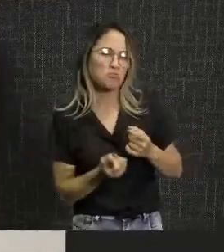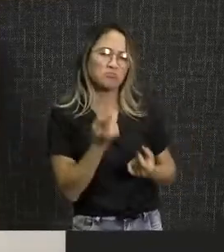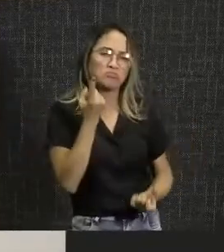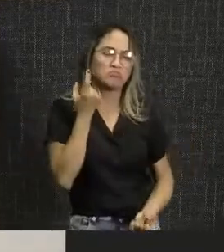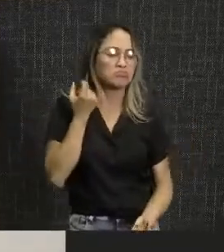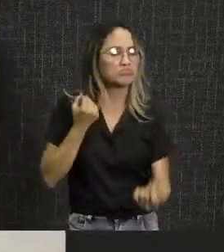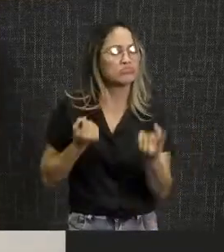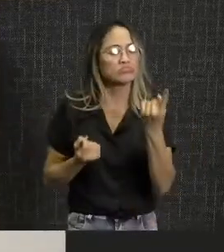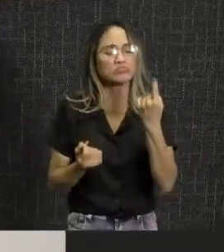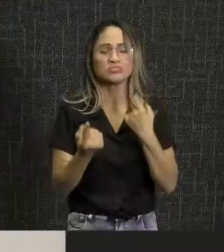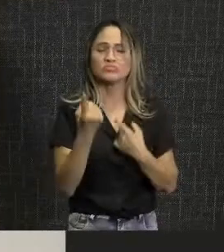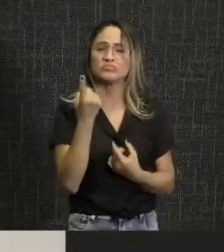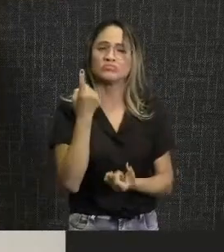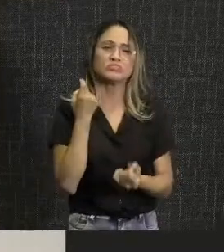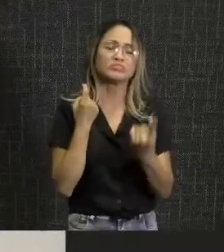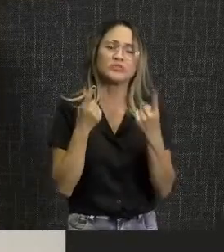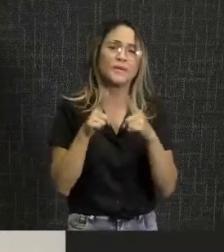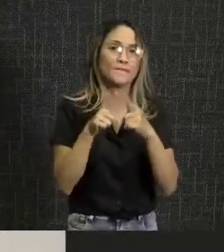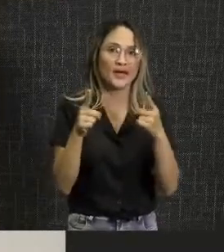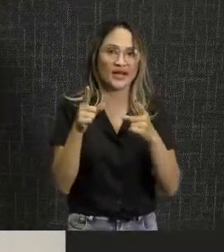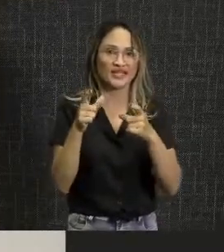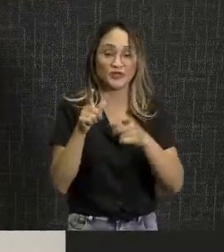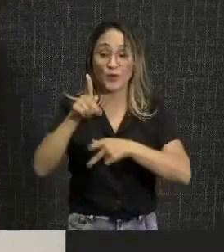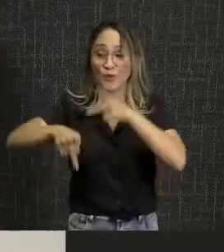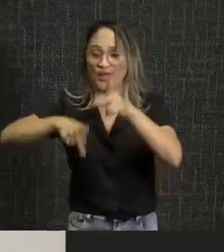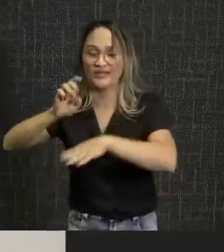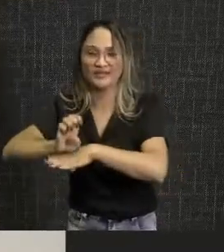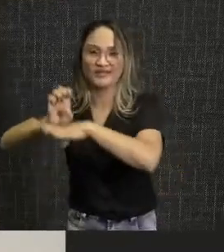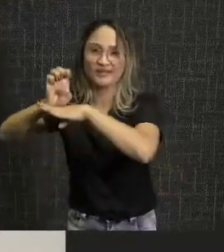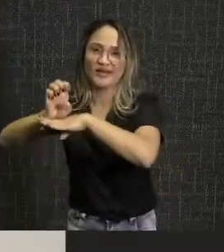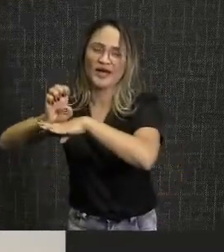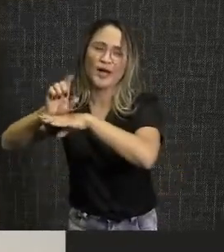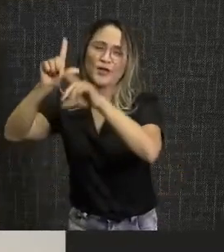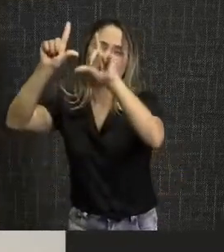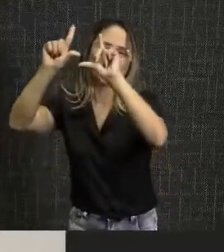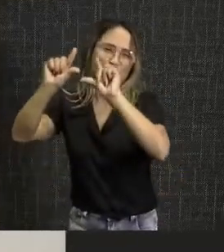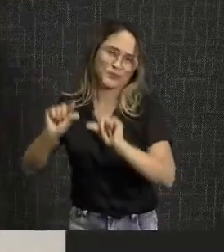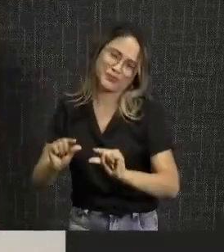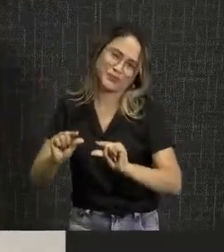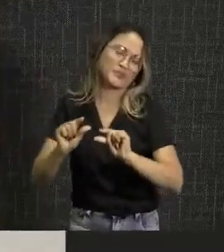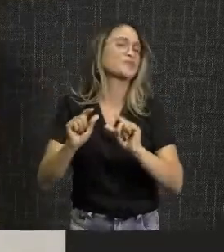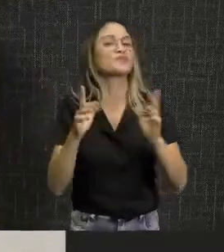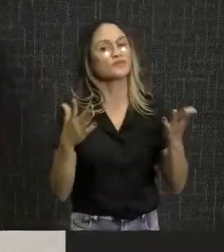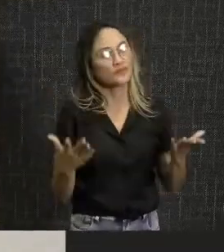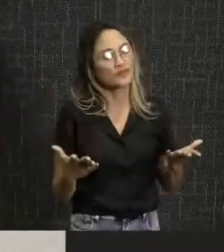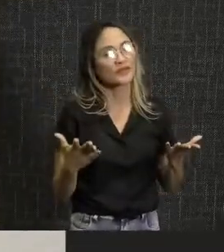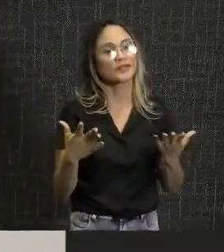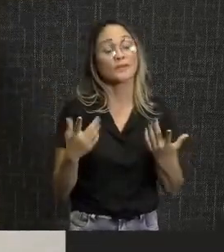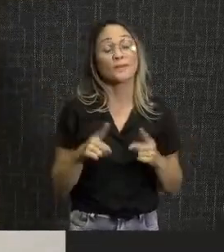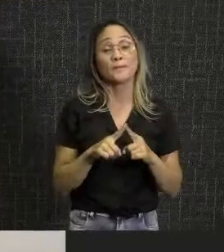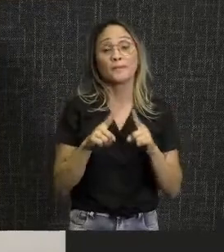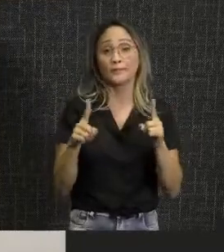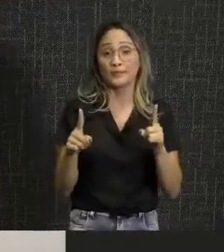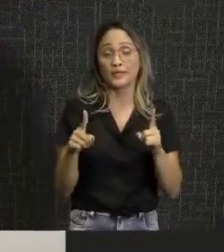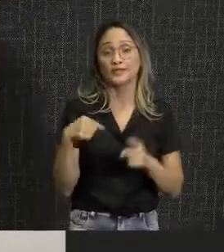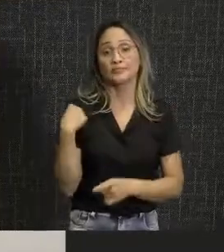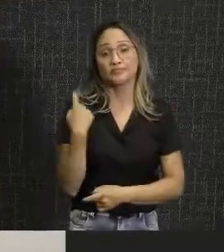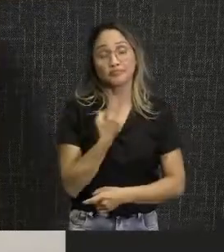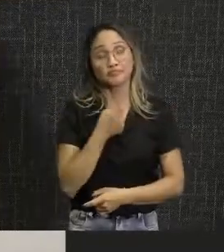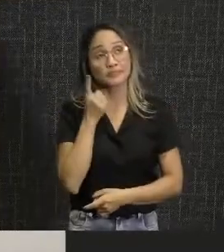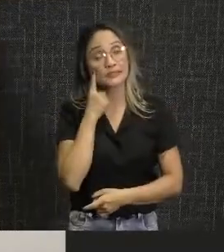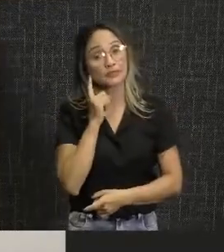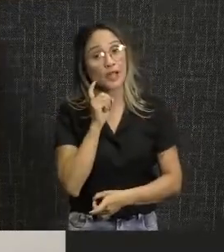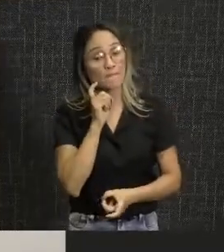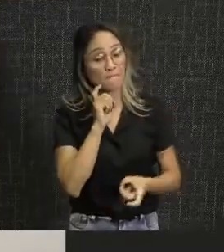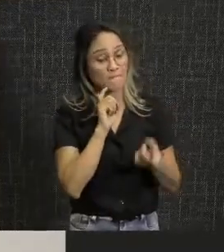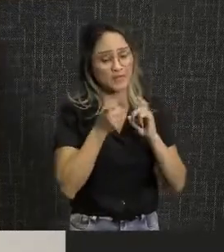baixa ou quase migrando para zero, né? Esse é o cenário mais provável. Mas o que a gente vê é que a discussão da pandemia